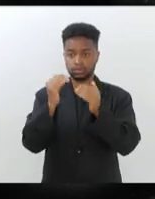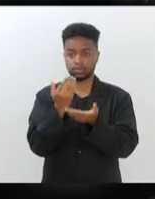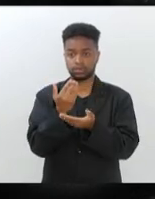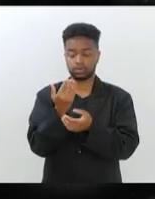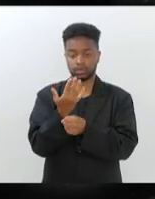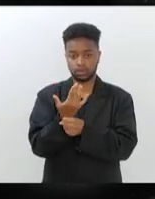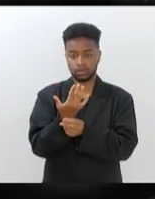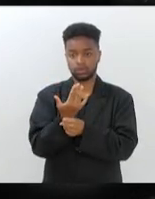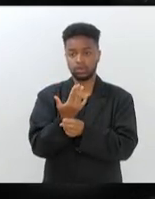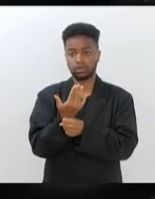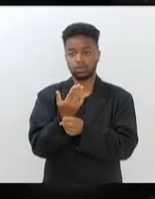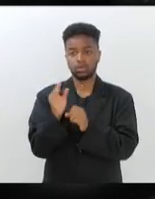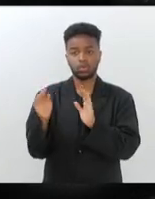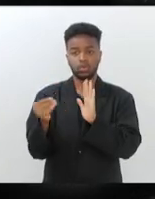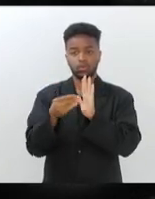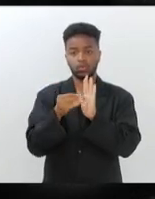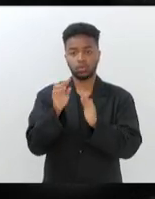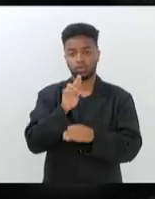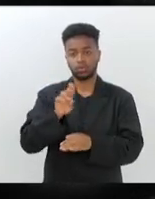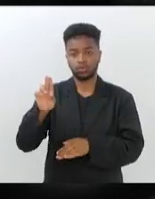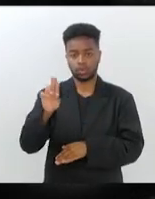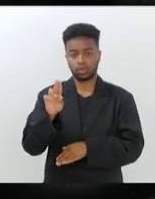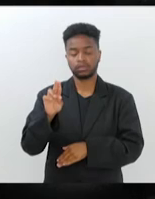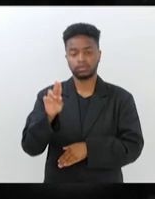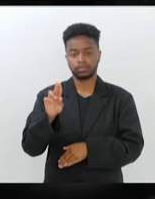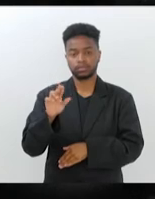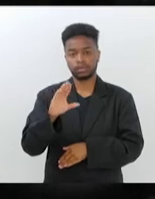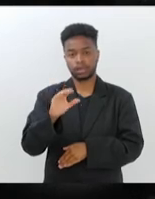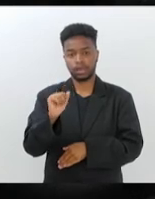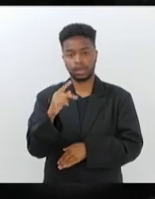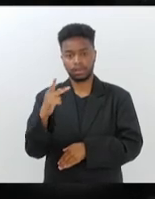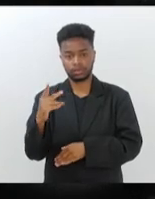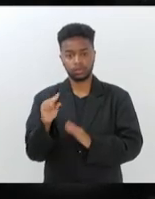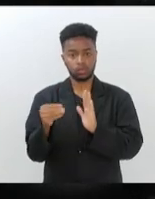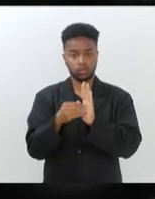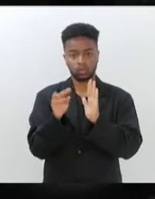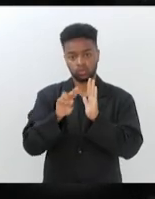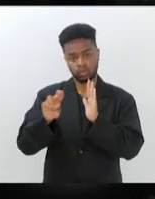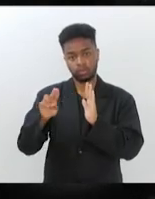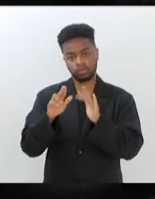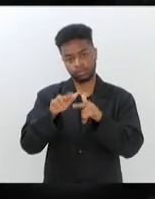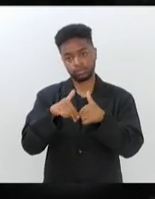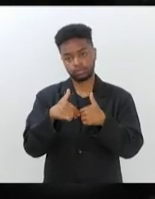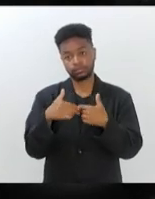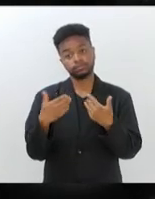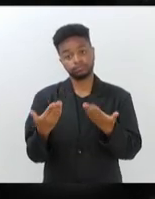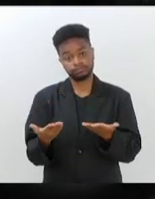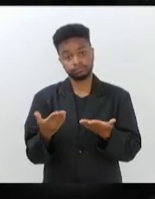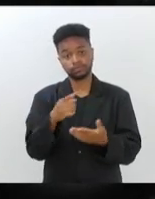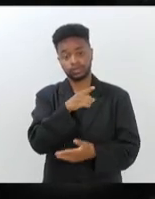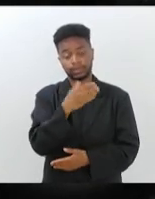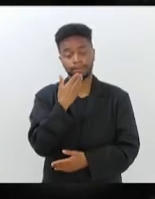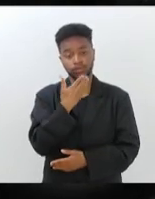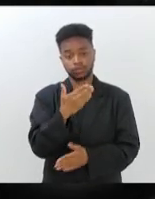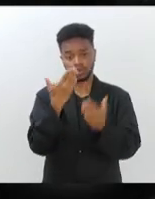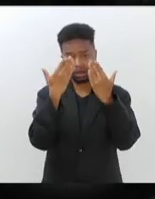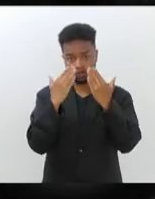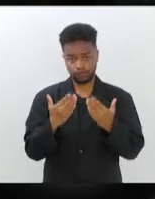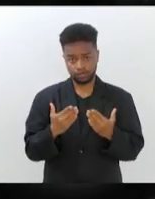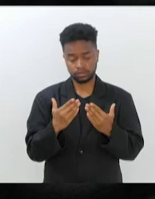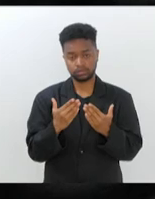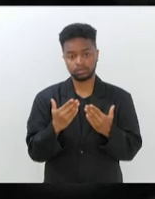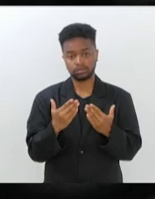Universidade nomeou o colégio Aplicação com seu nome e já que vossa excelência pediu vista do